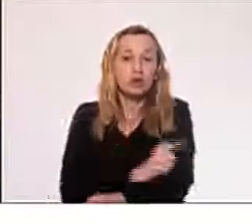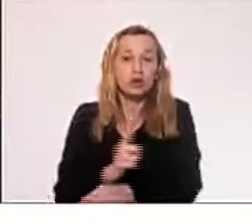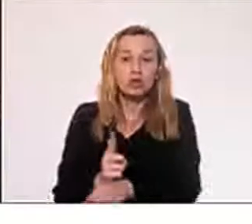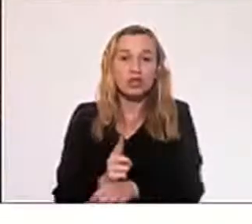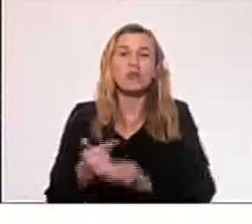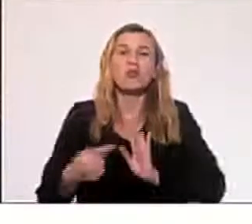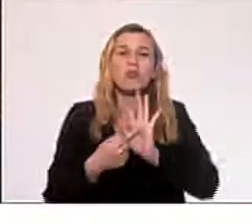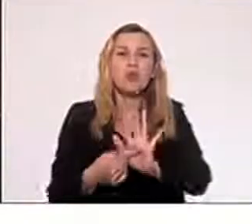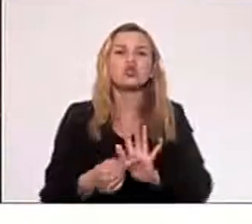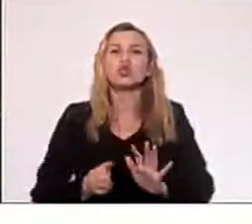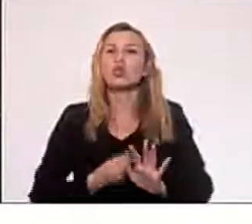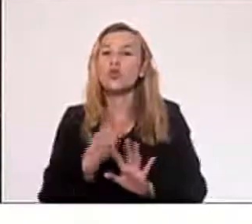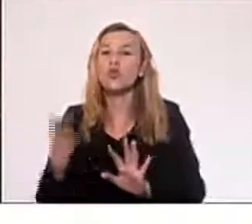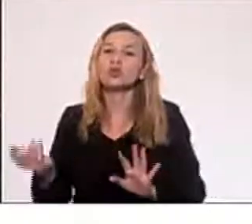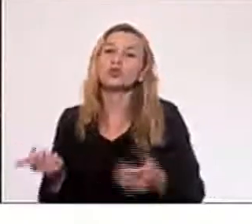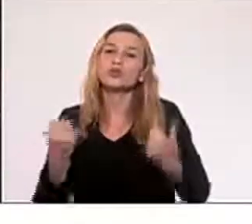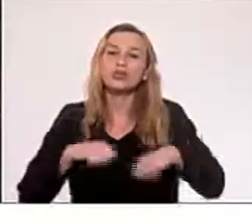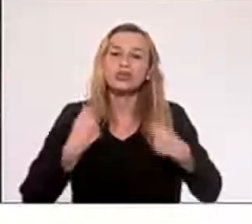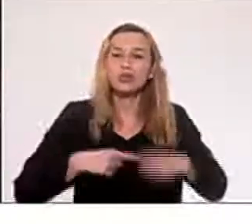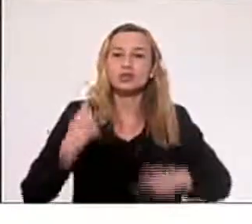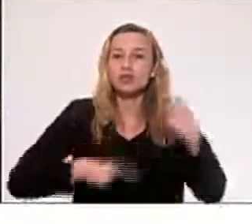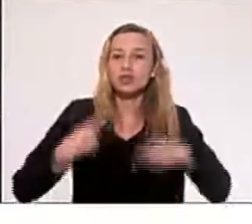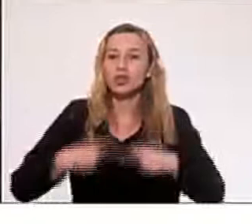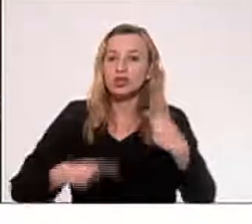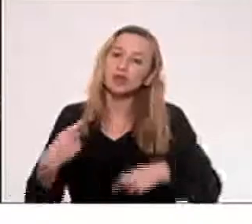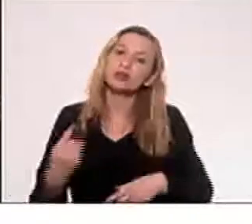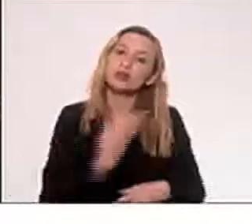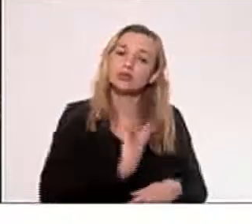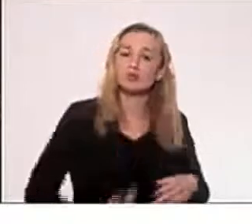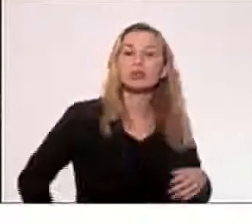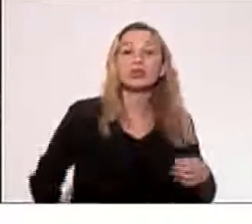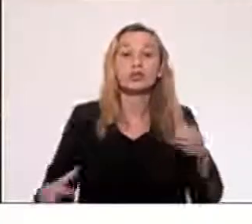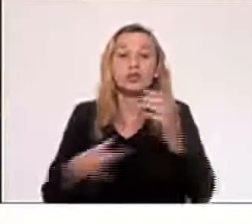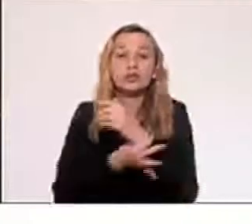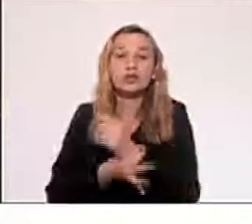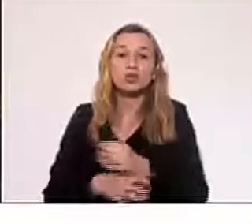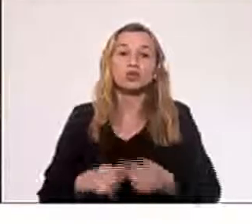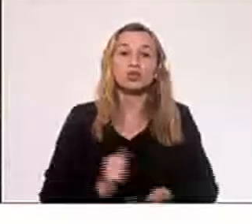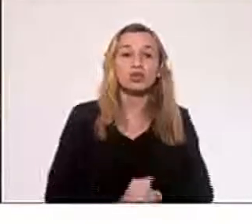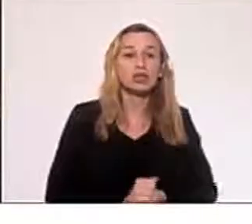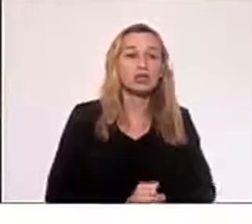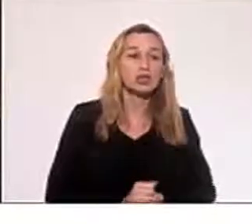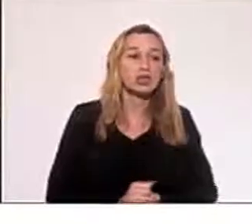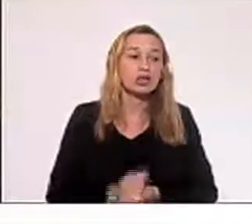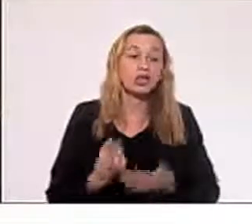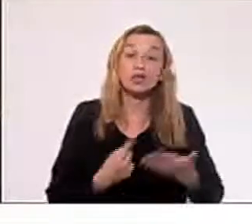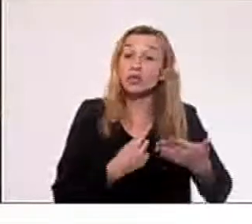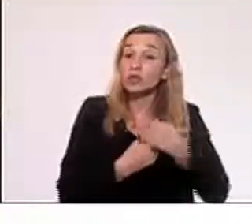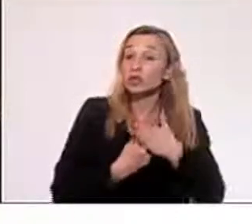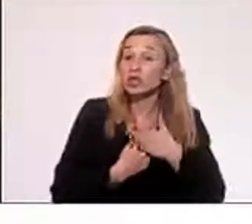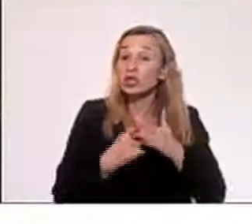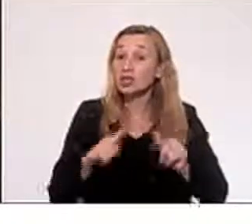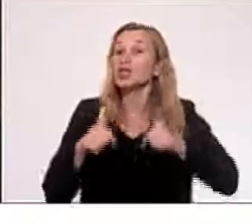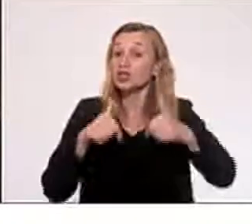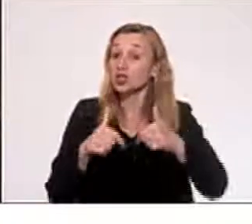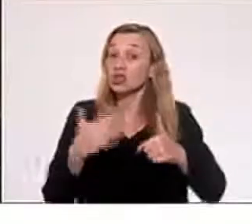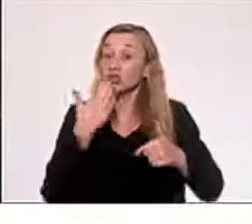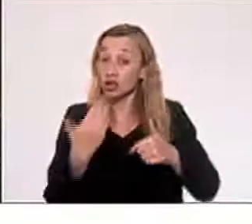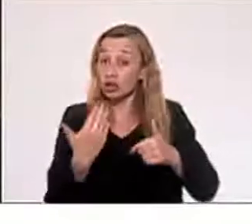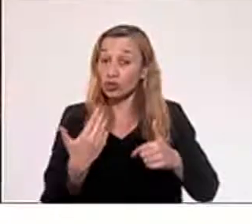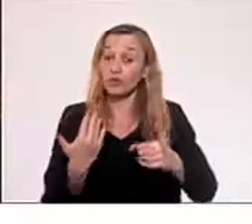quanto que a gente precisa de uma política pública de segurança que preveja, por exemplo, esse tipo de ação. A